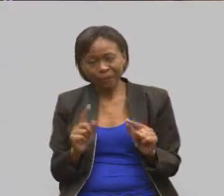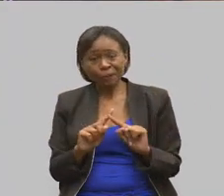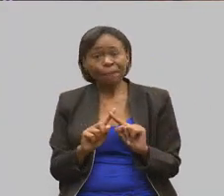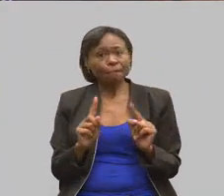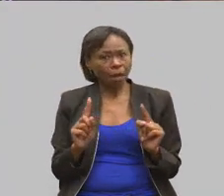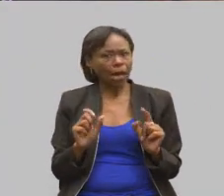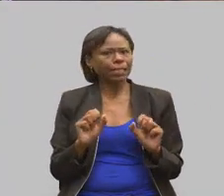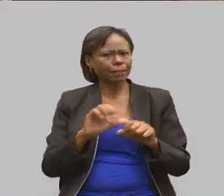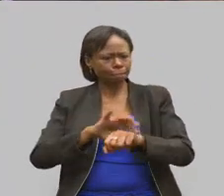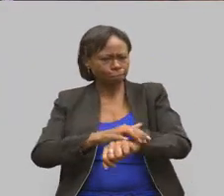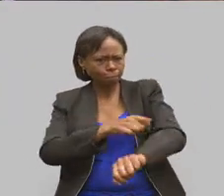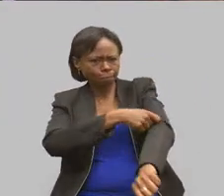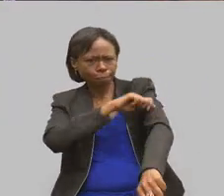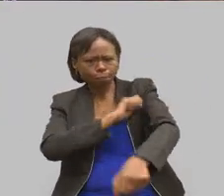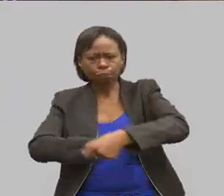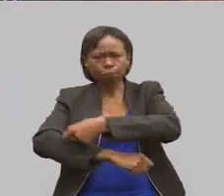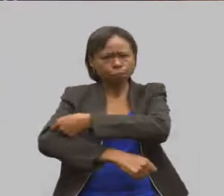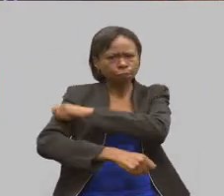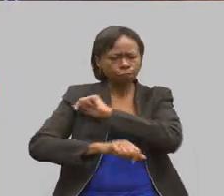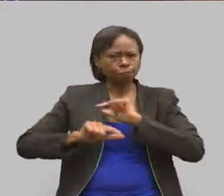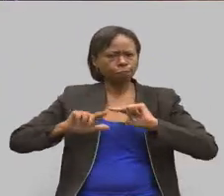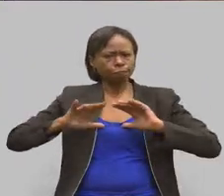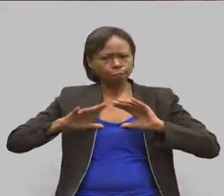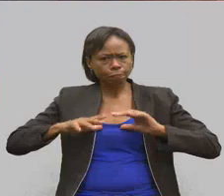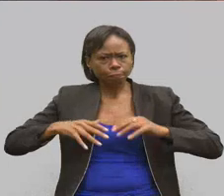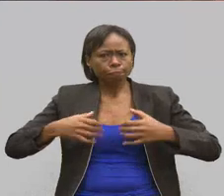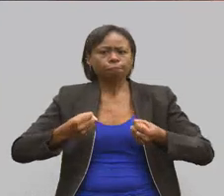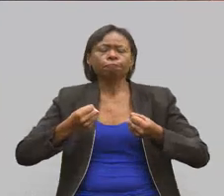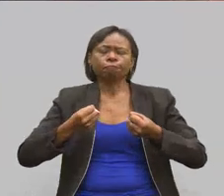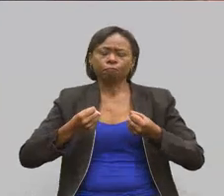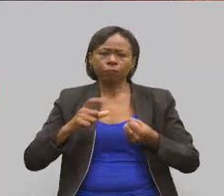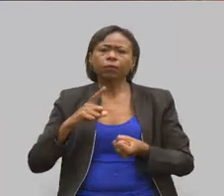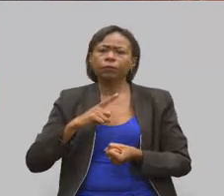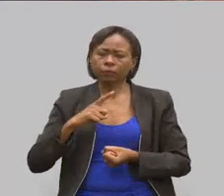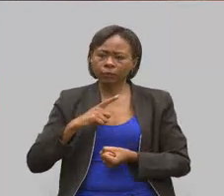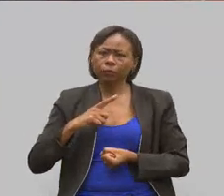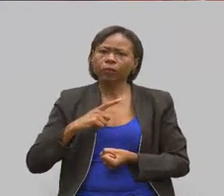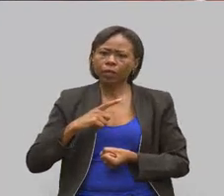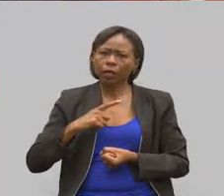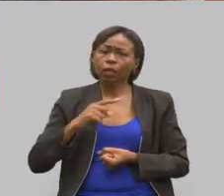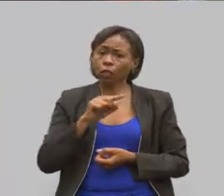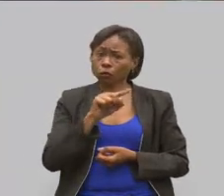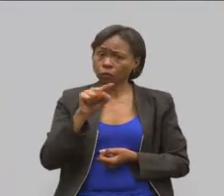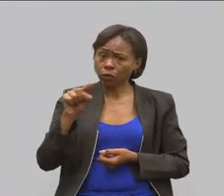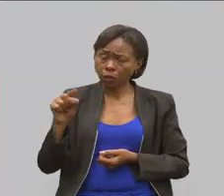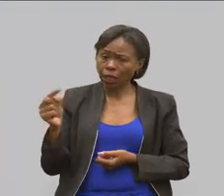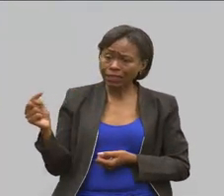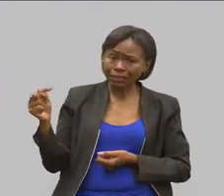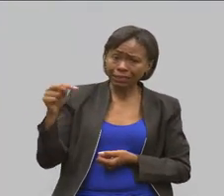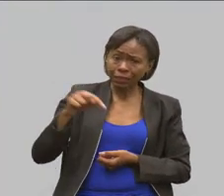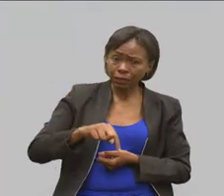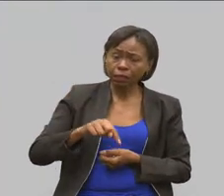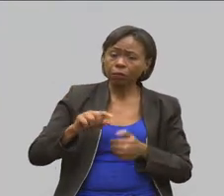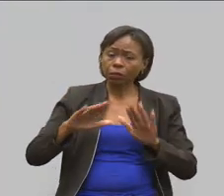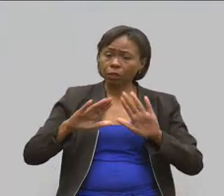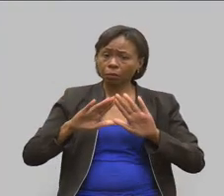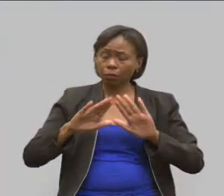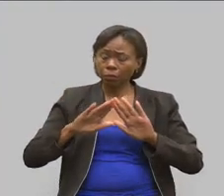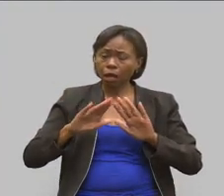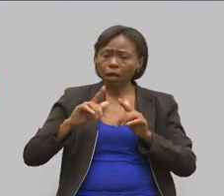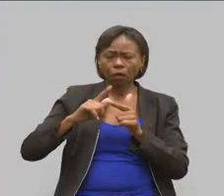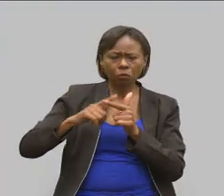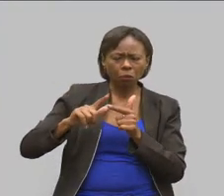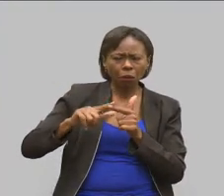garra muita vontade muita energia E vocês quando trazem isso para dentro da Assembleia isso